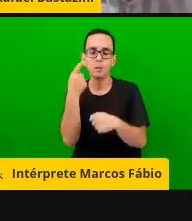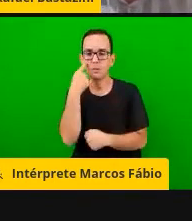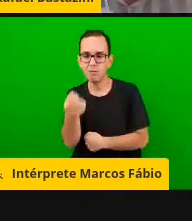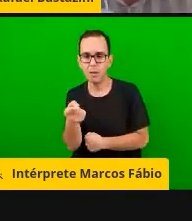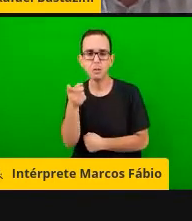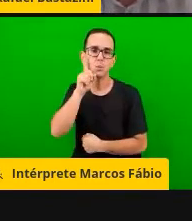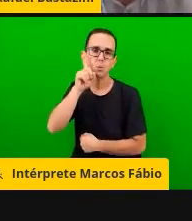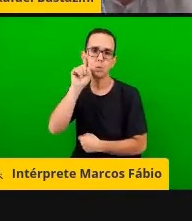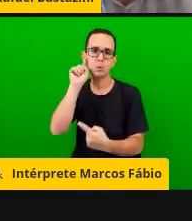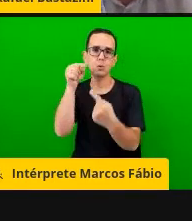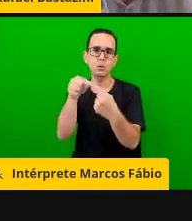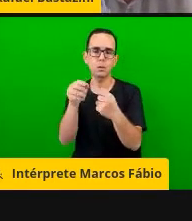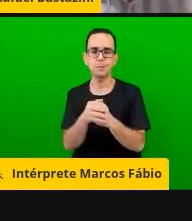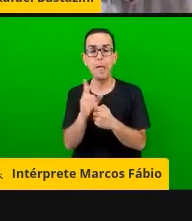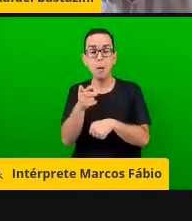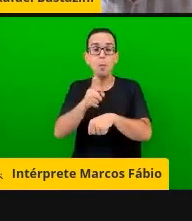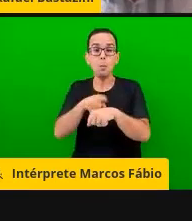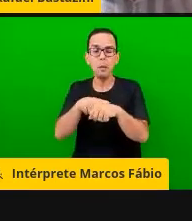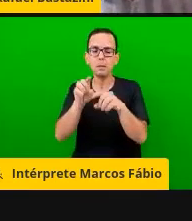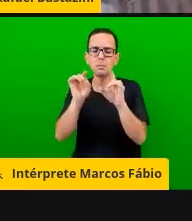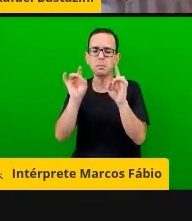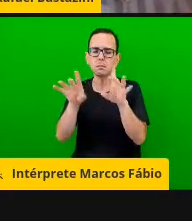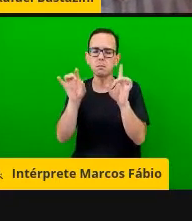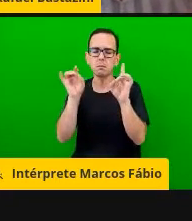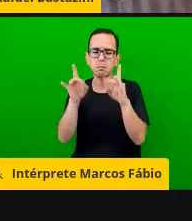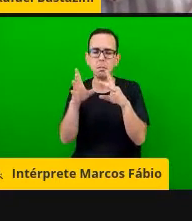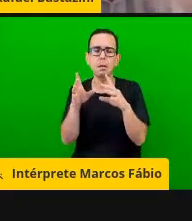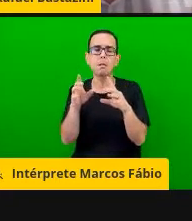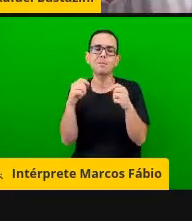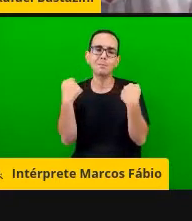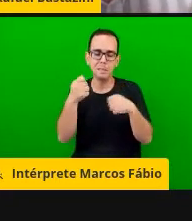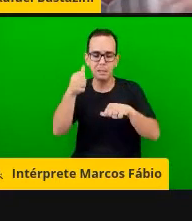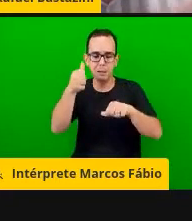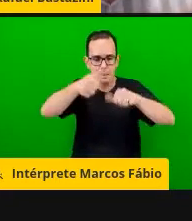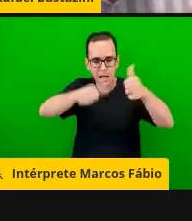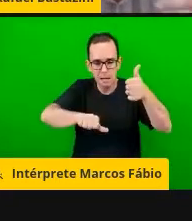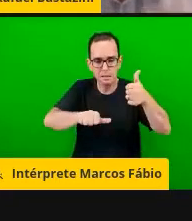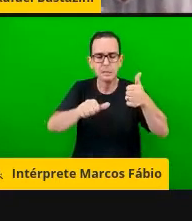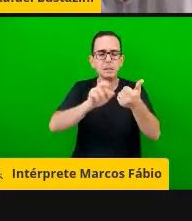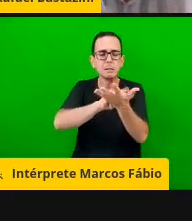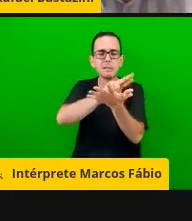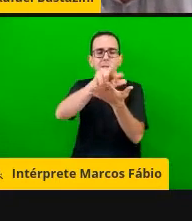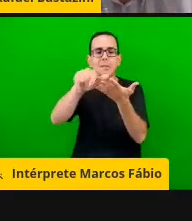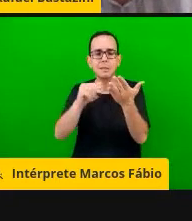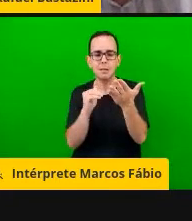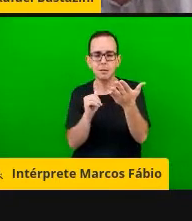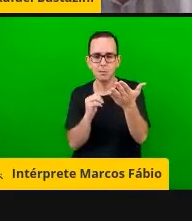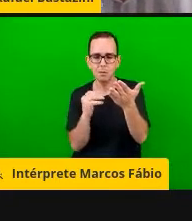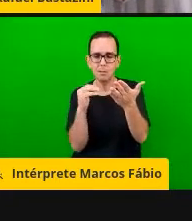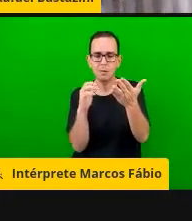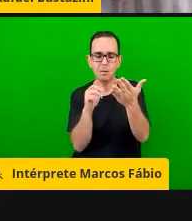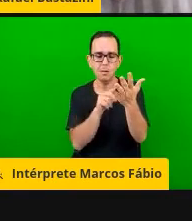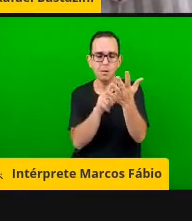né? É um momento bastante delicado e que exige uma análise multiescalar, né? Levando em consideração o global